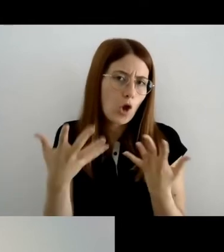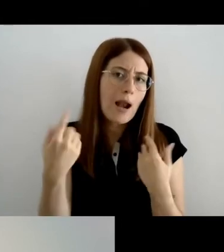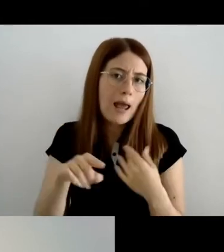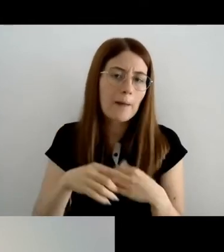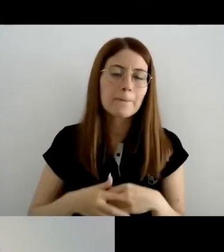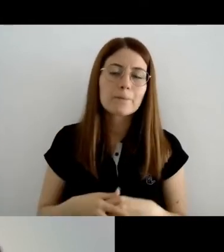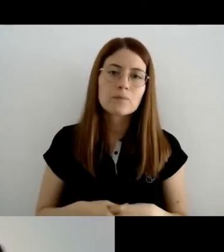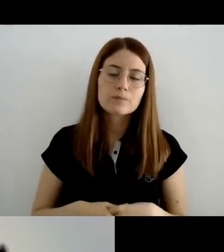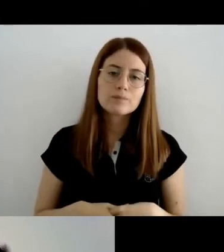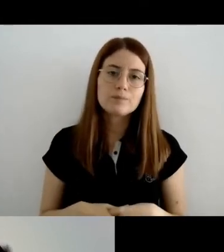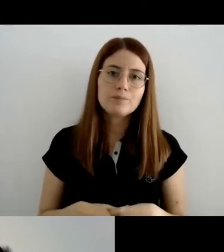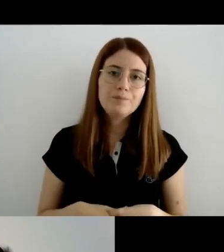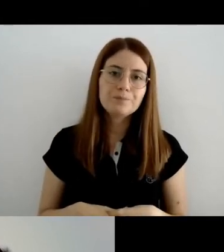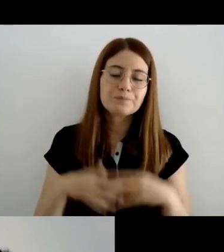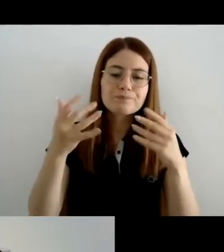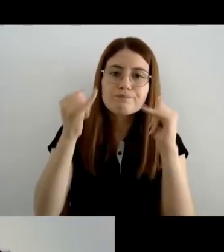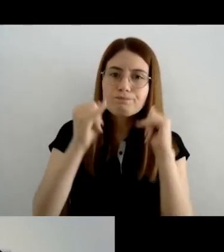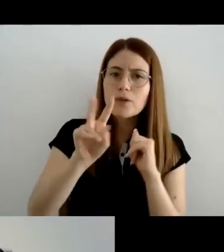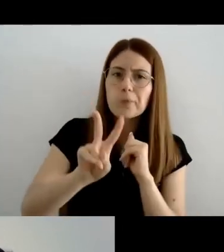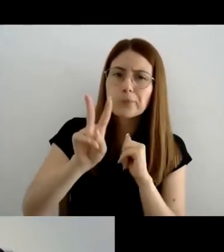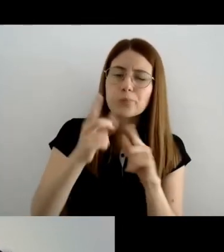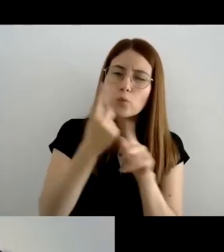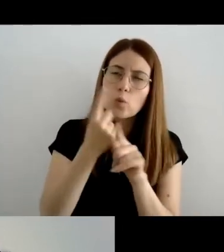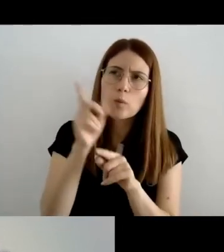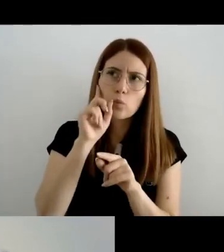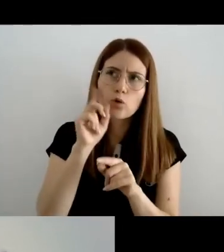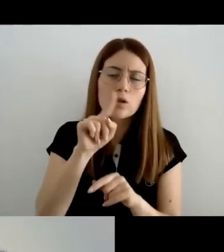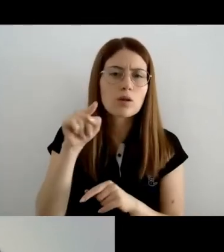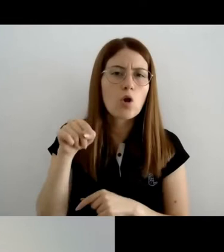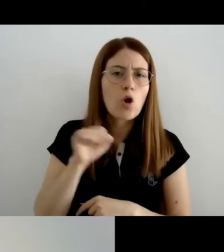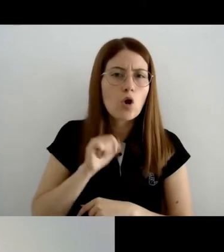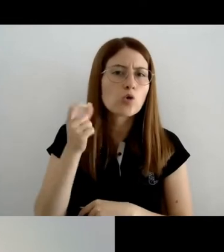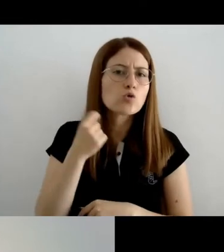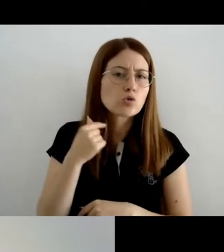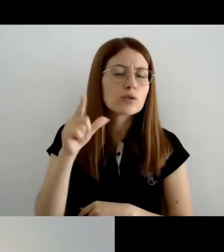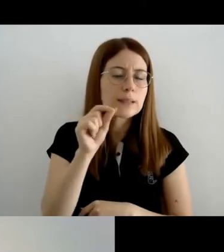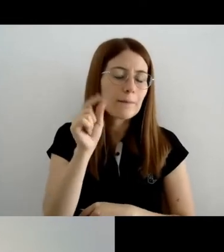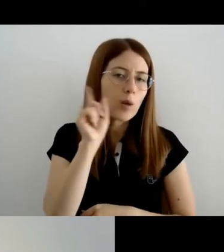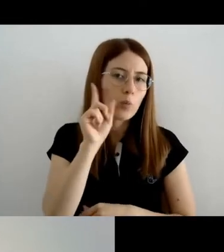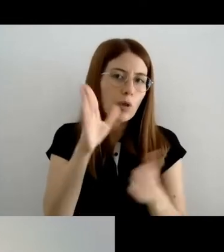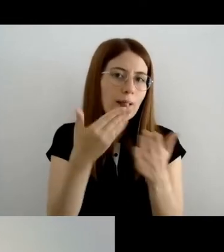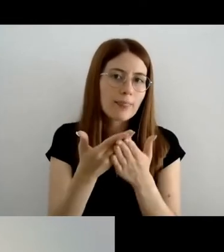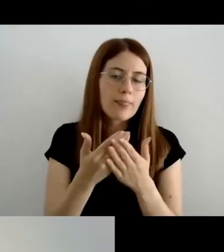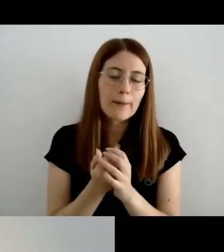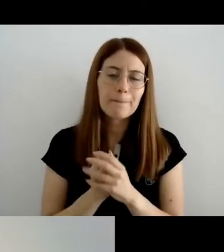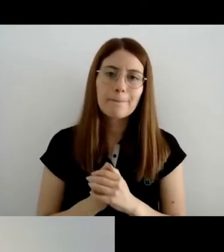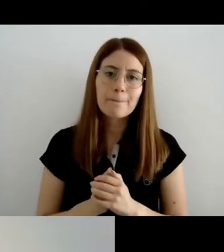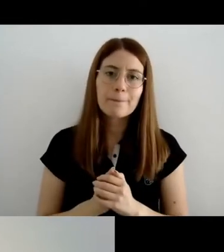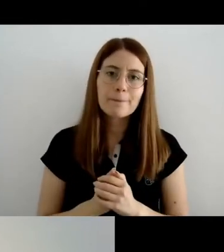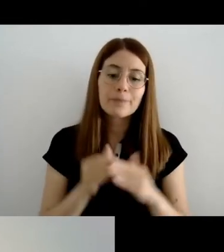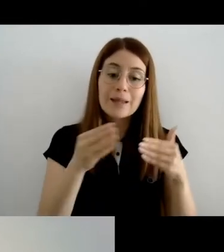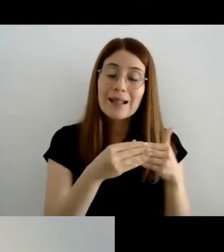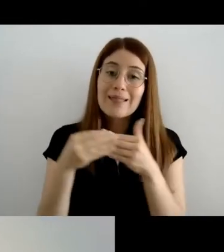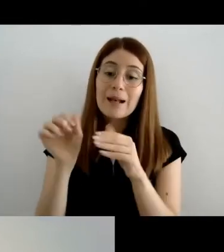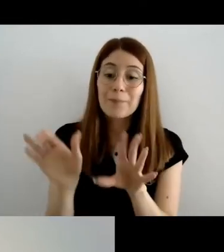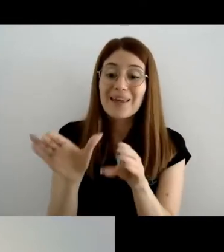Depois, um segundo grande aspecto que nós, no nosso curso, também tentamos focar, tem a ver com liderar uma equipa